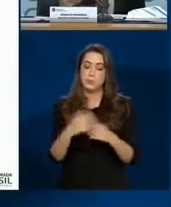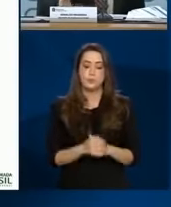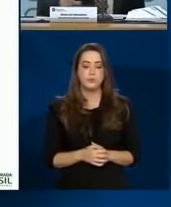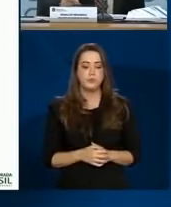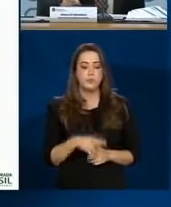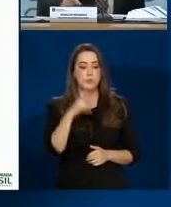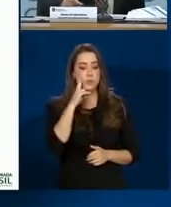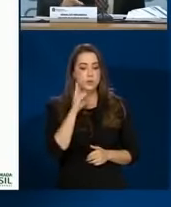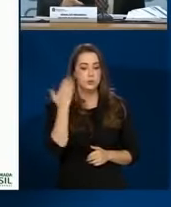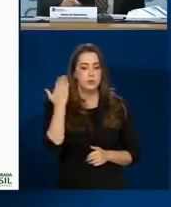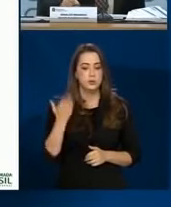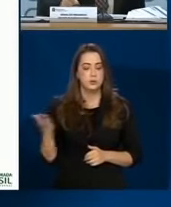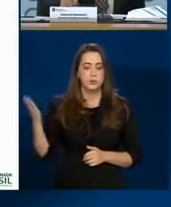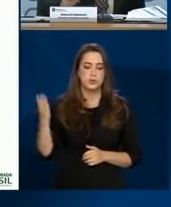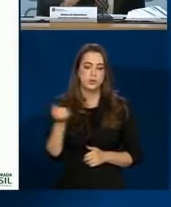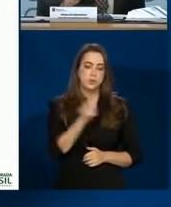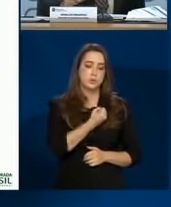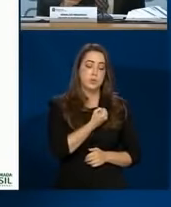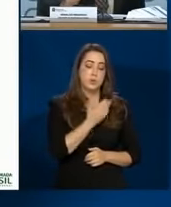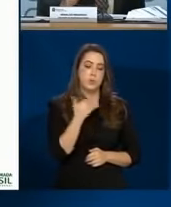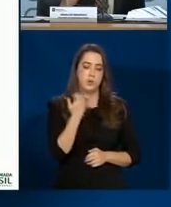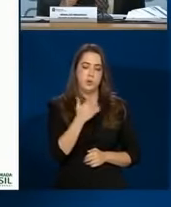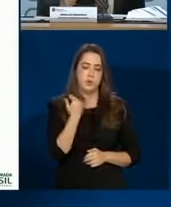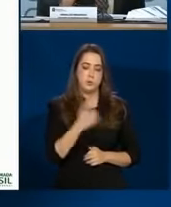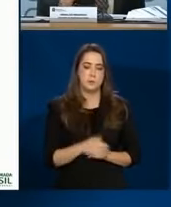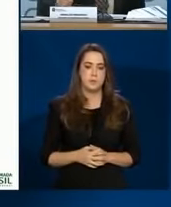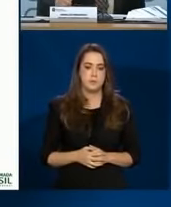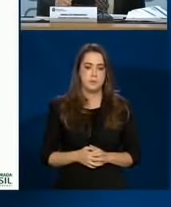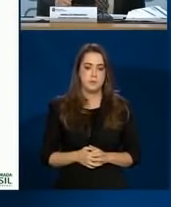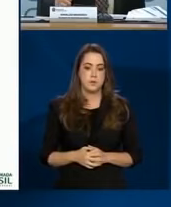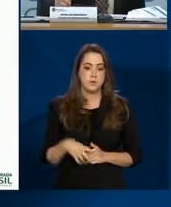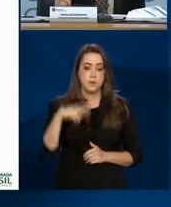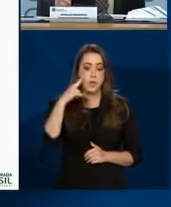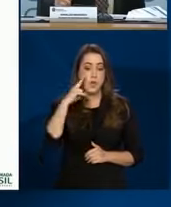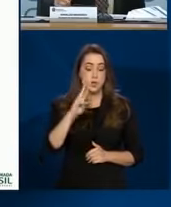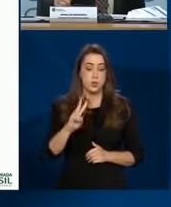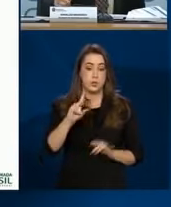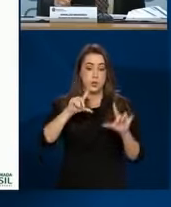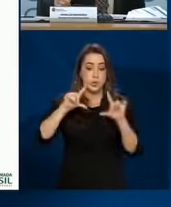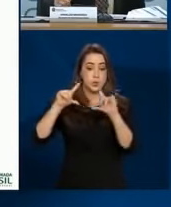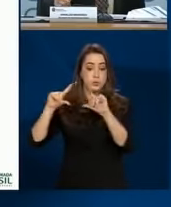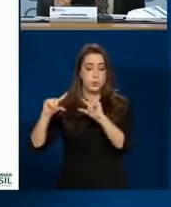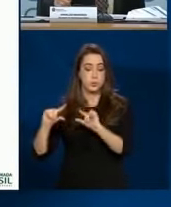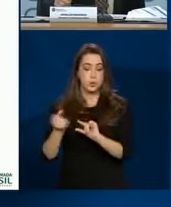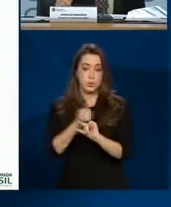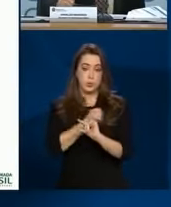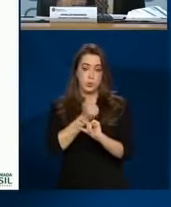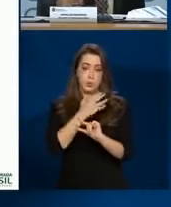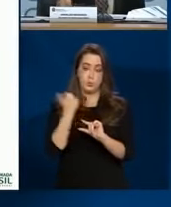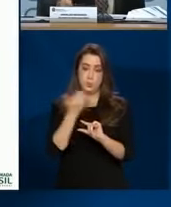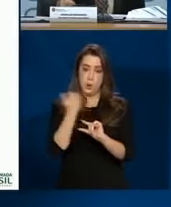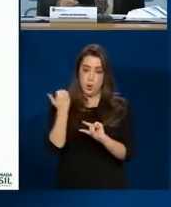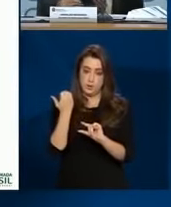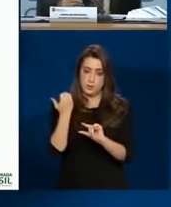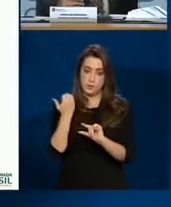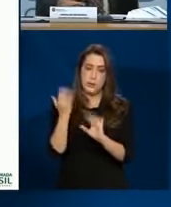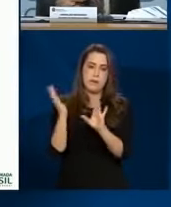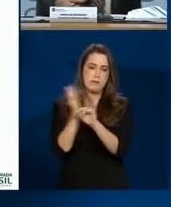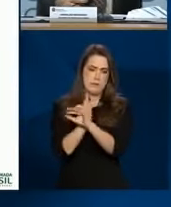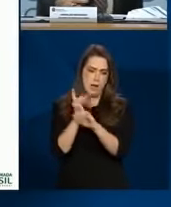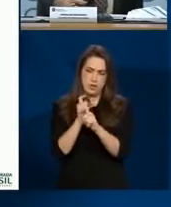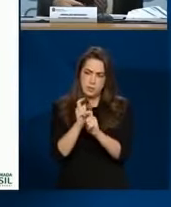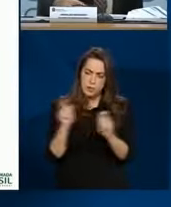próximo, e agora sim do número de óbitos, a gente tem um decrescente de números de óbitos na região metropolitana, entendendo que a